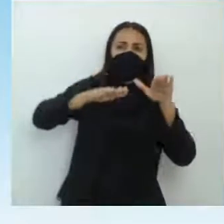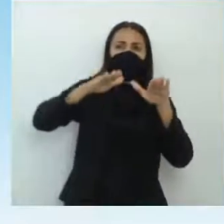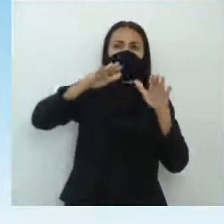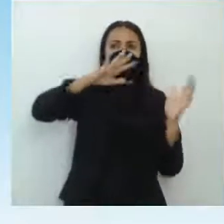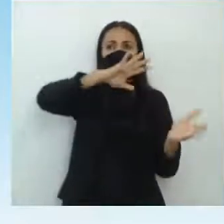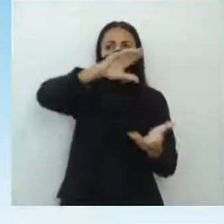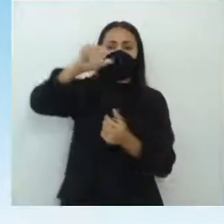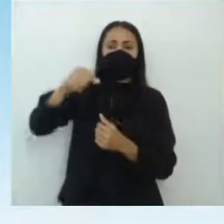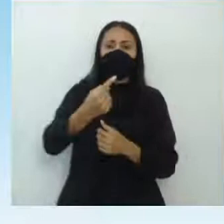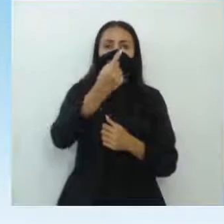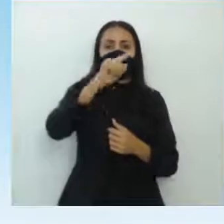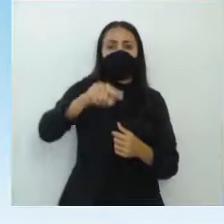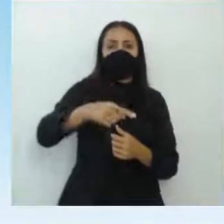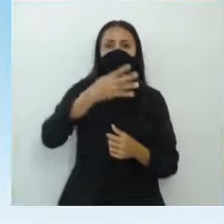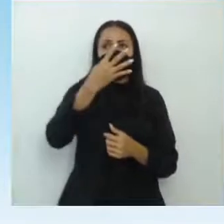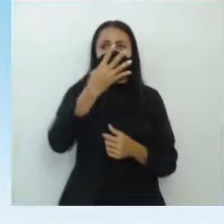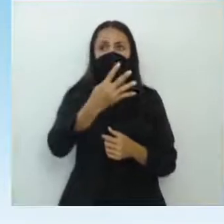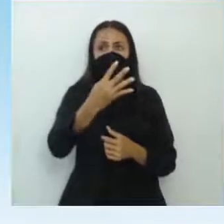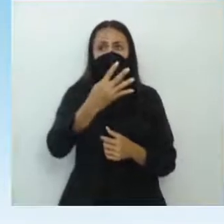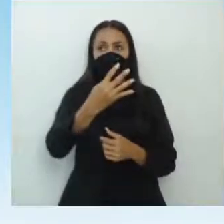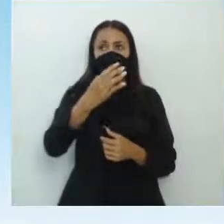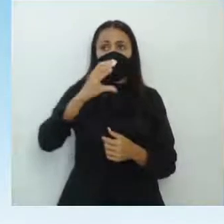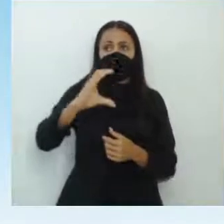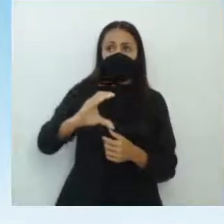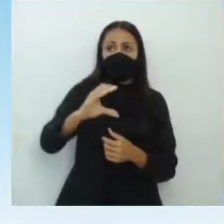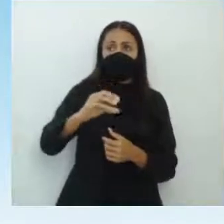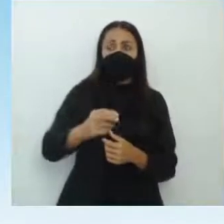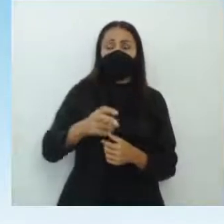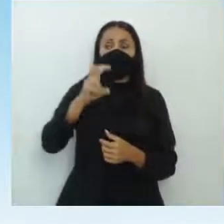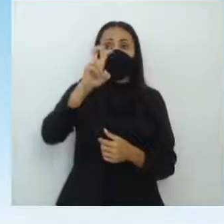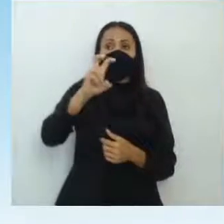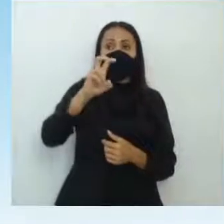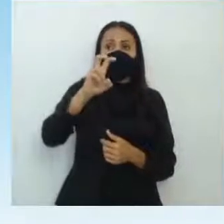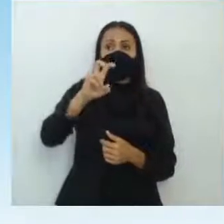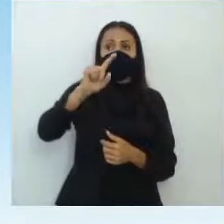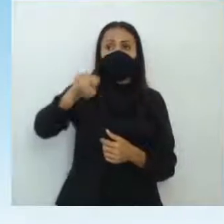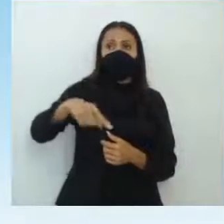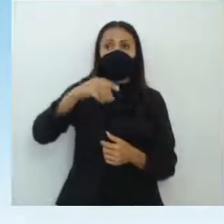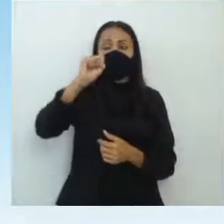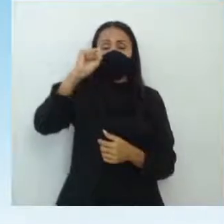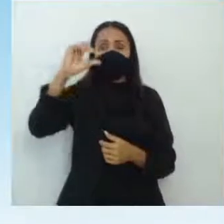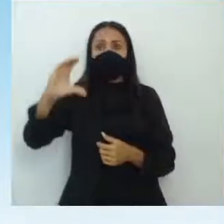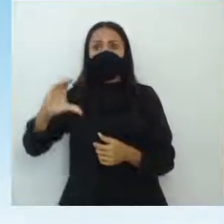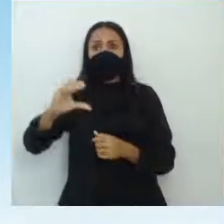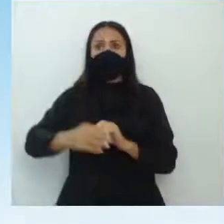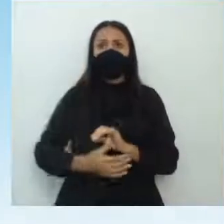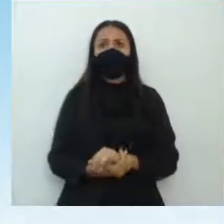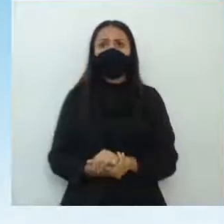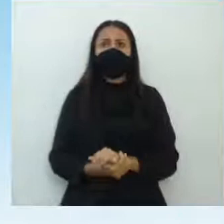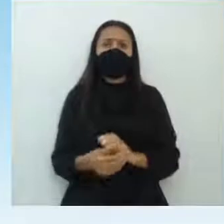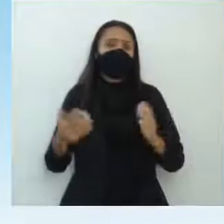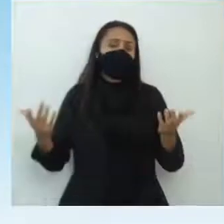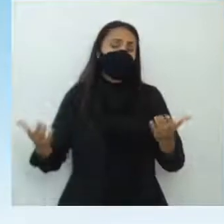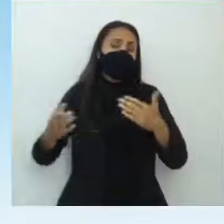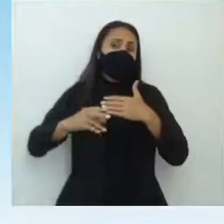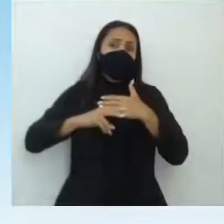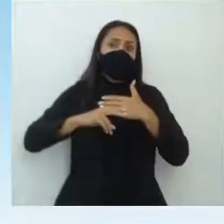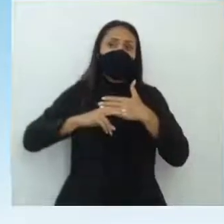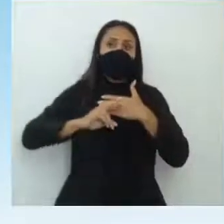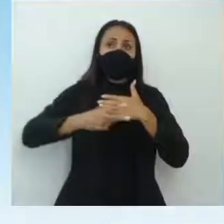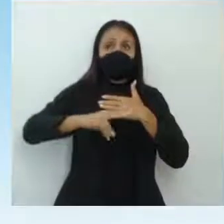entre 1,4 graus Celsius e 5,8 graus Celsius. Como consequência aí